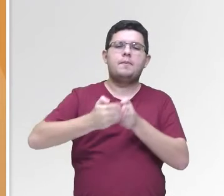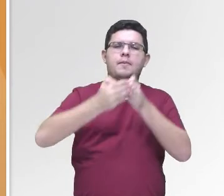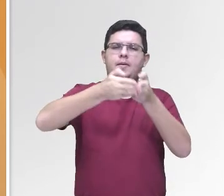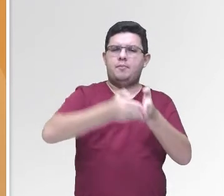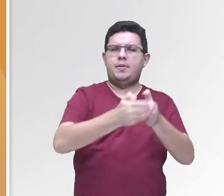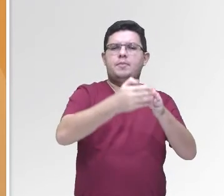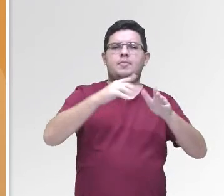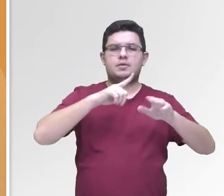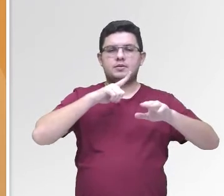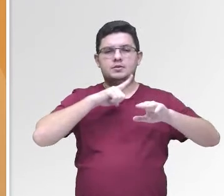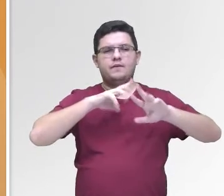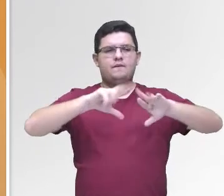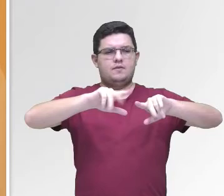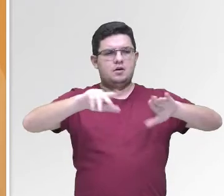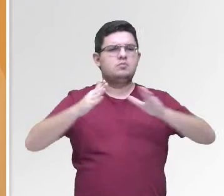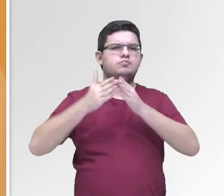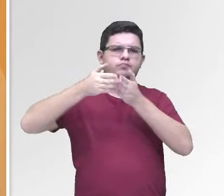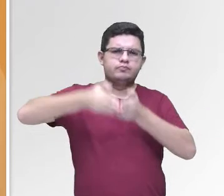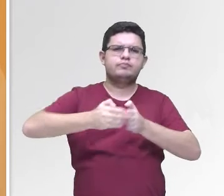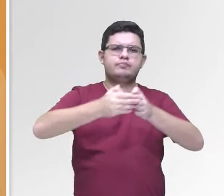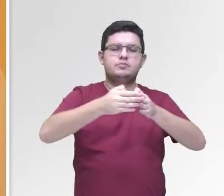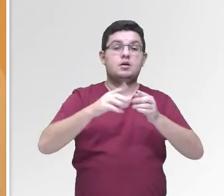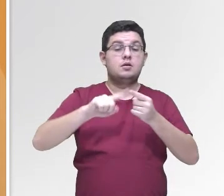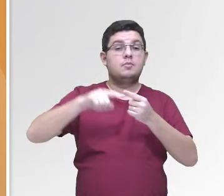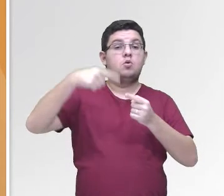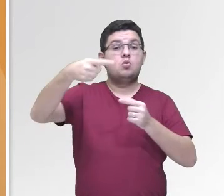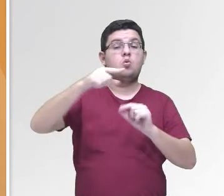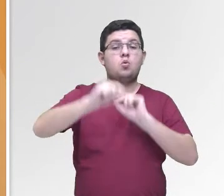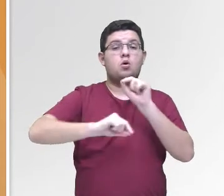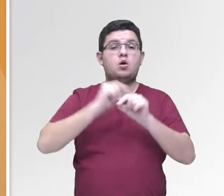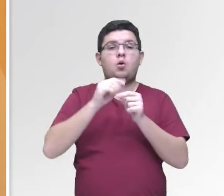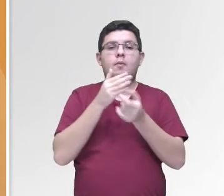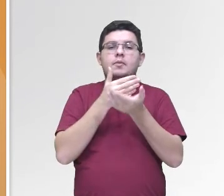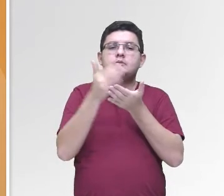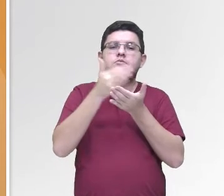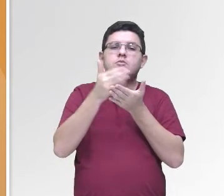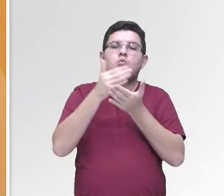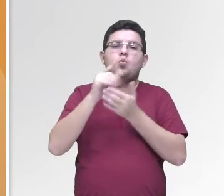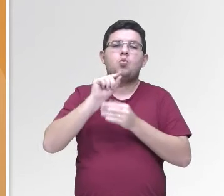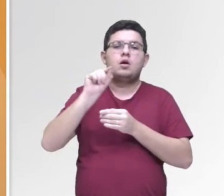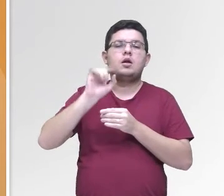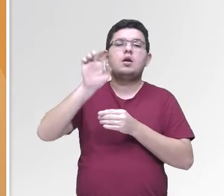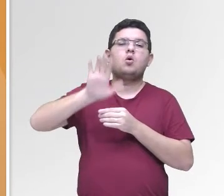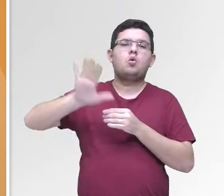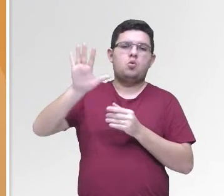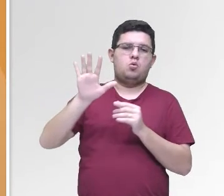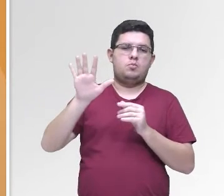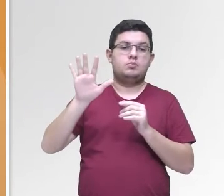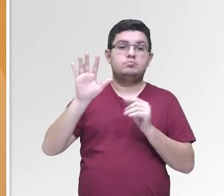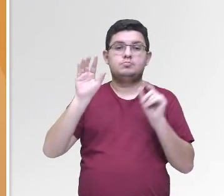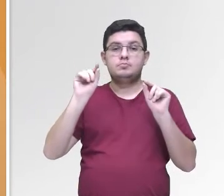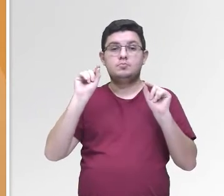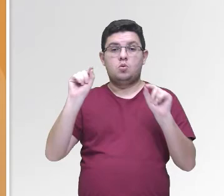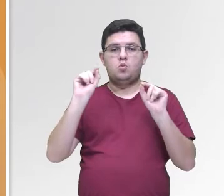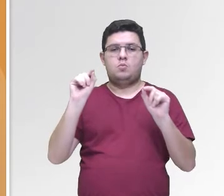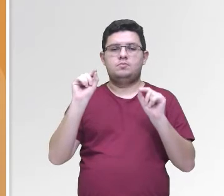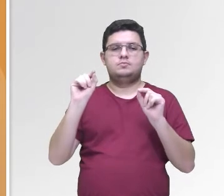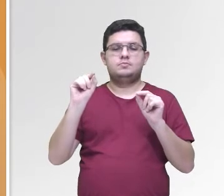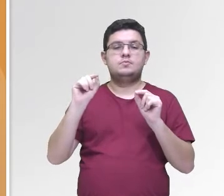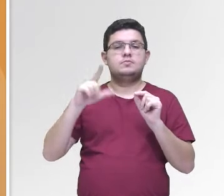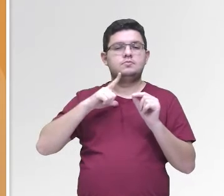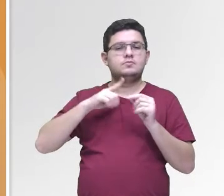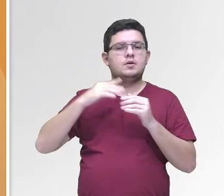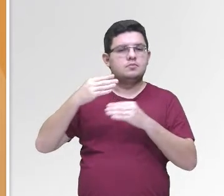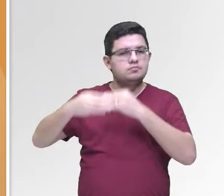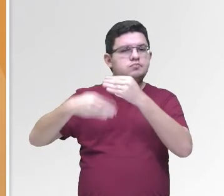período das grandes navegações, começando inicialmente no continente europeu, né, nós avançamos